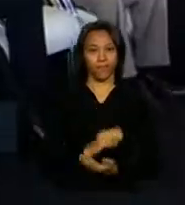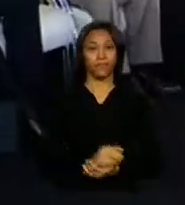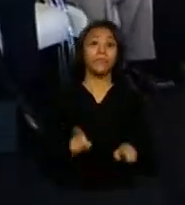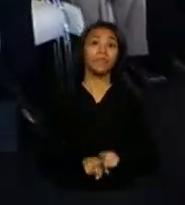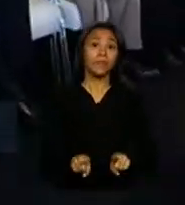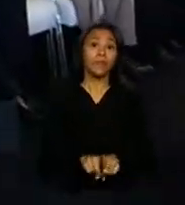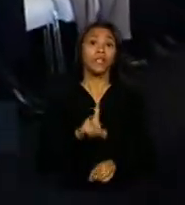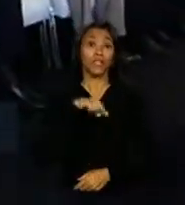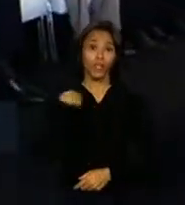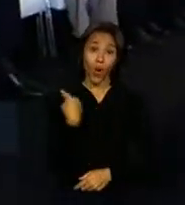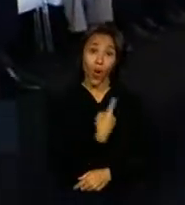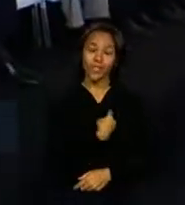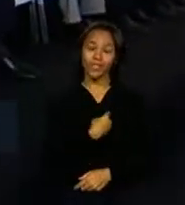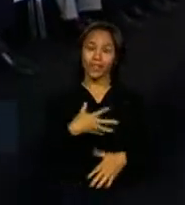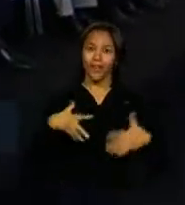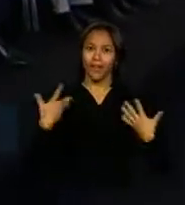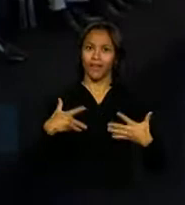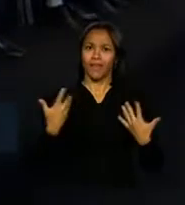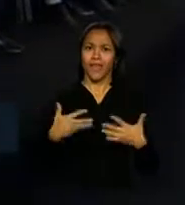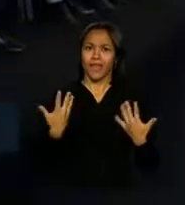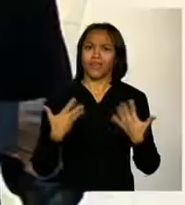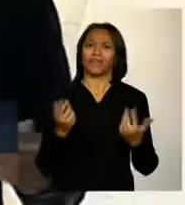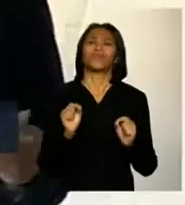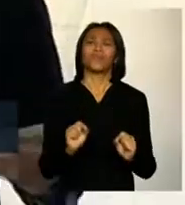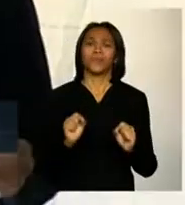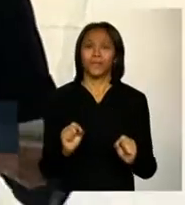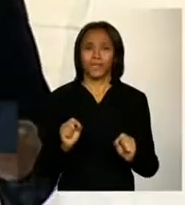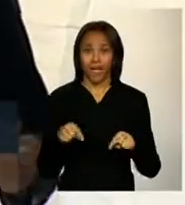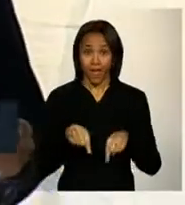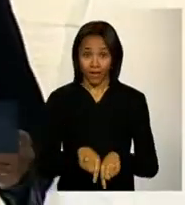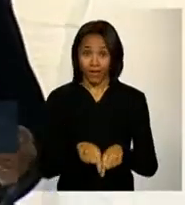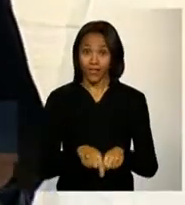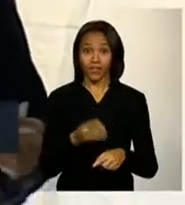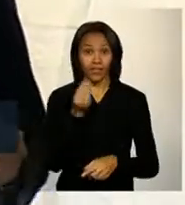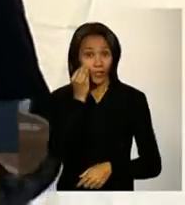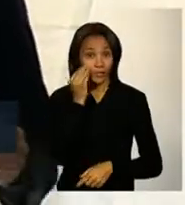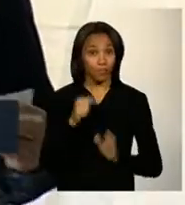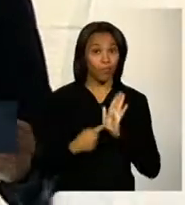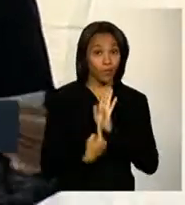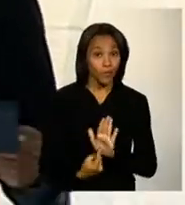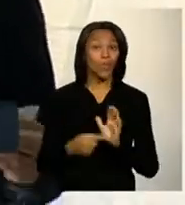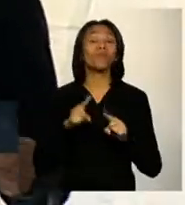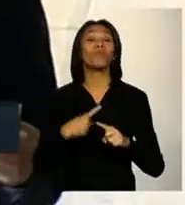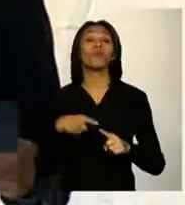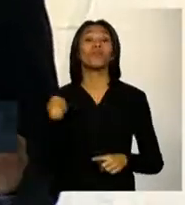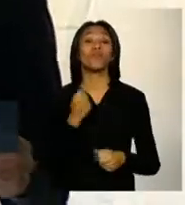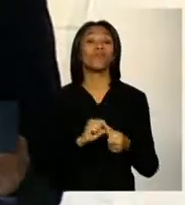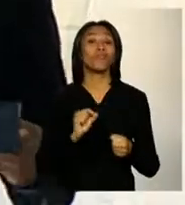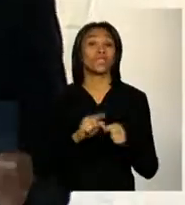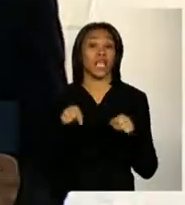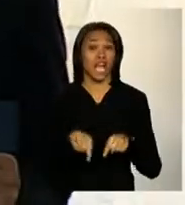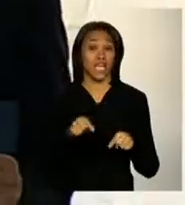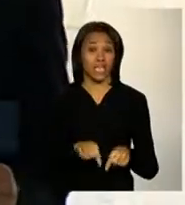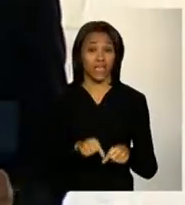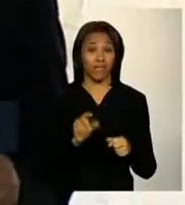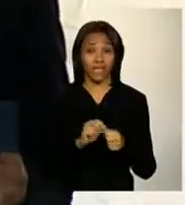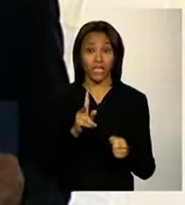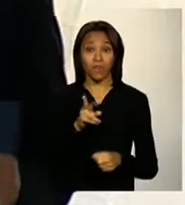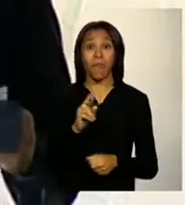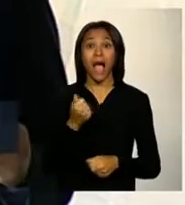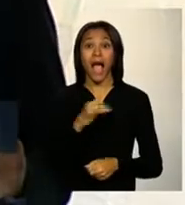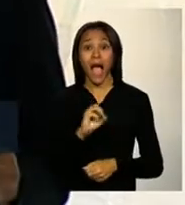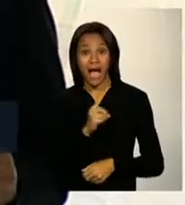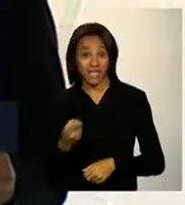nós estamos empolgados realmente com essa nossa unidade demonstrativa porque nós vamos fazer aqui vamos produzir uma ração de